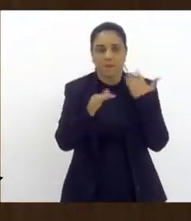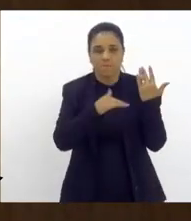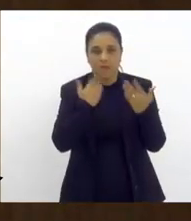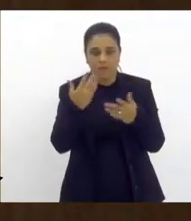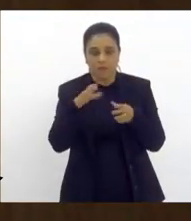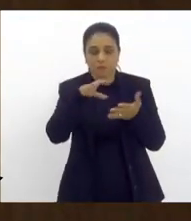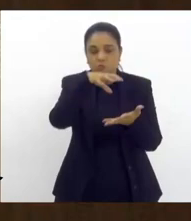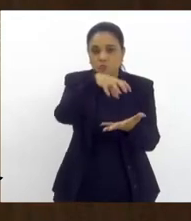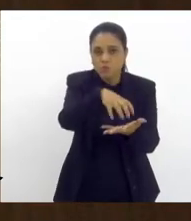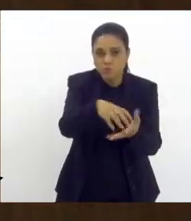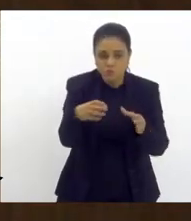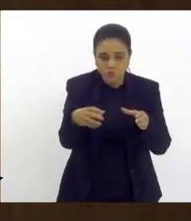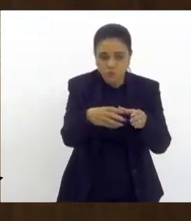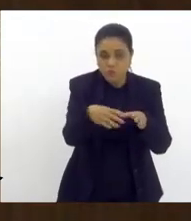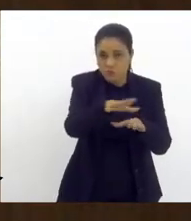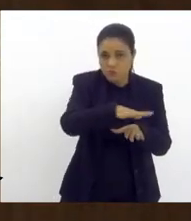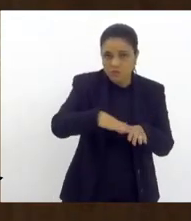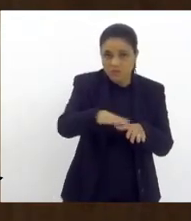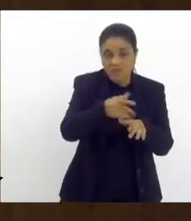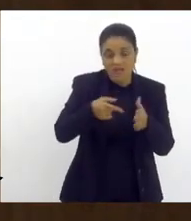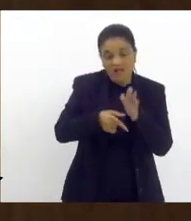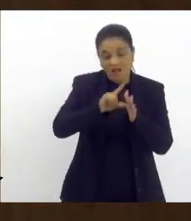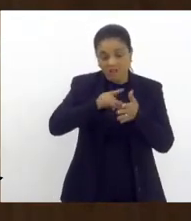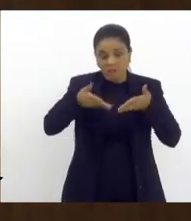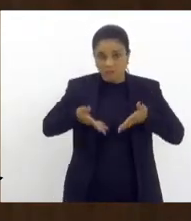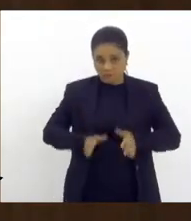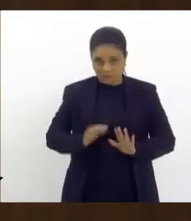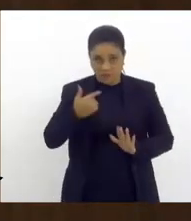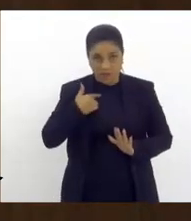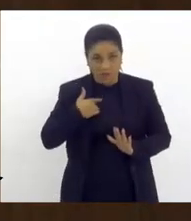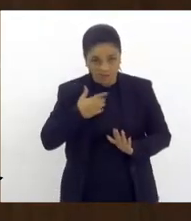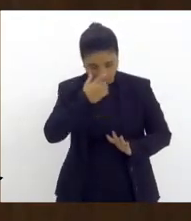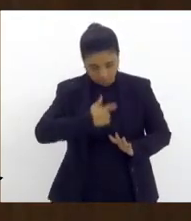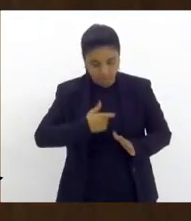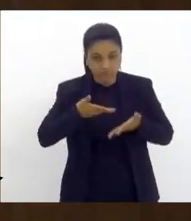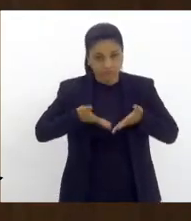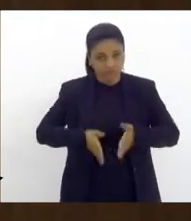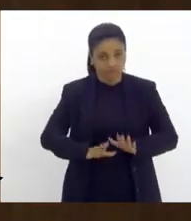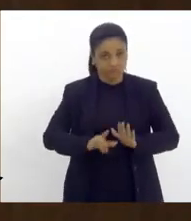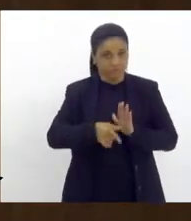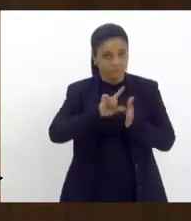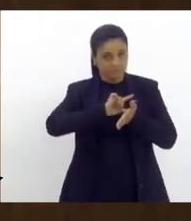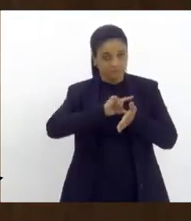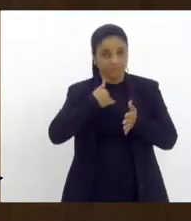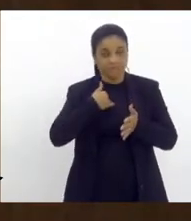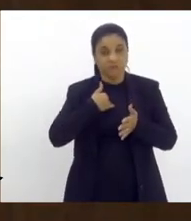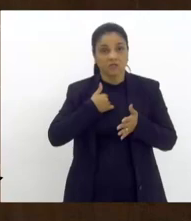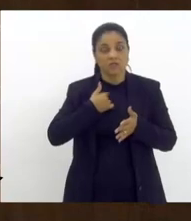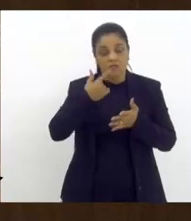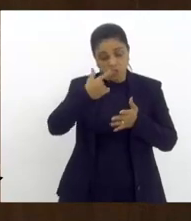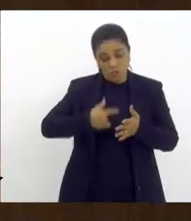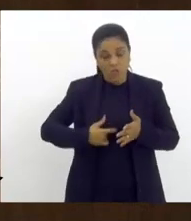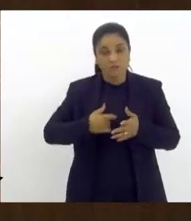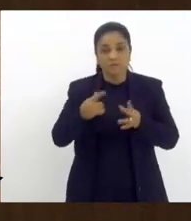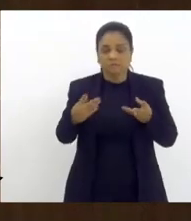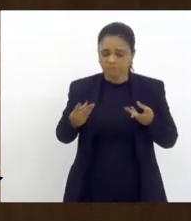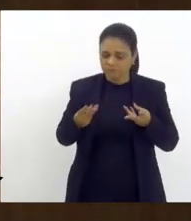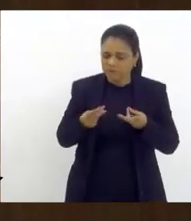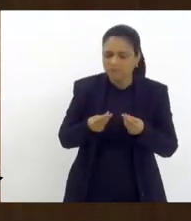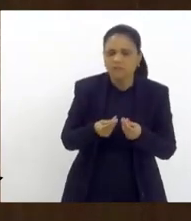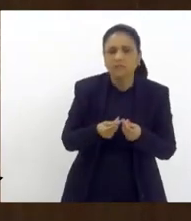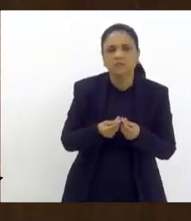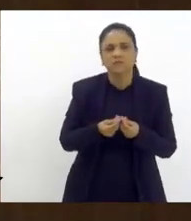antes de eu nascer então todos nós Independente de tudo somos muito sensíveis a isso